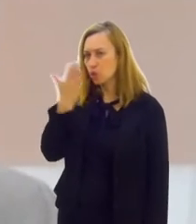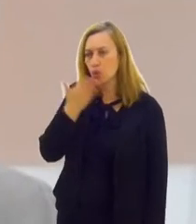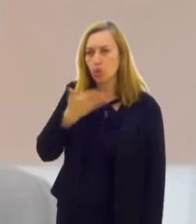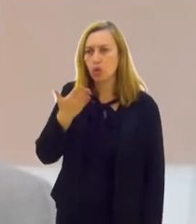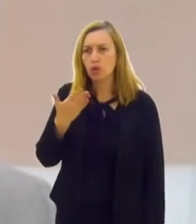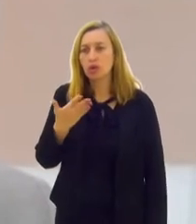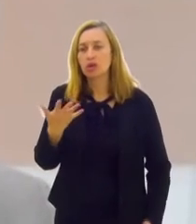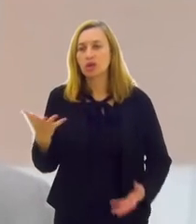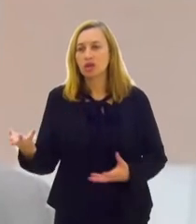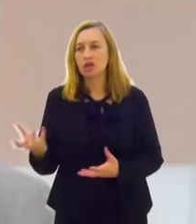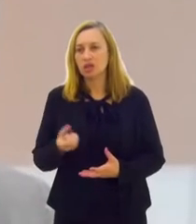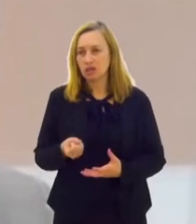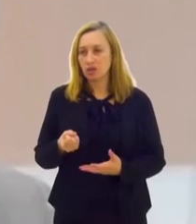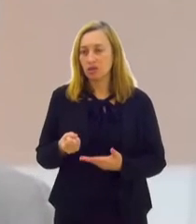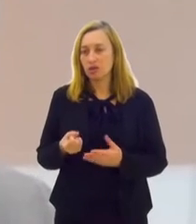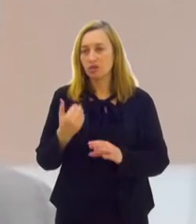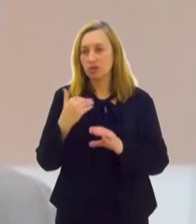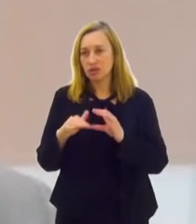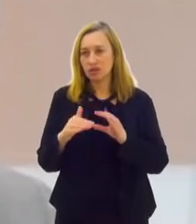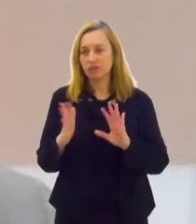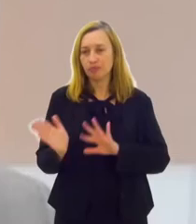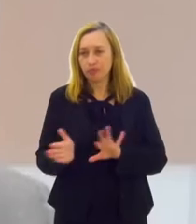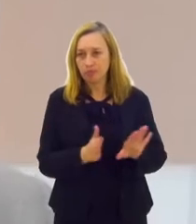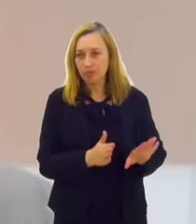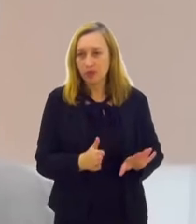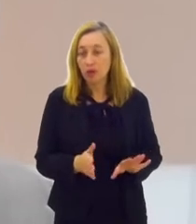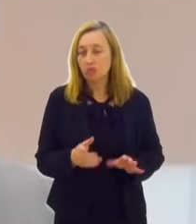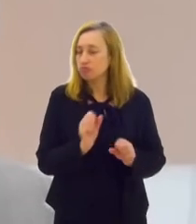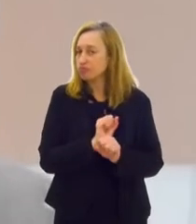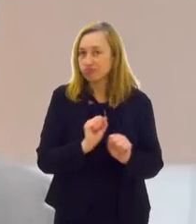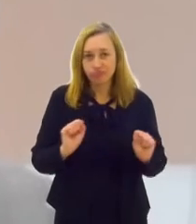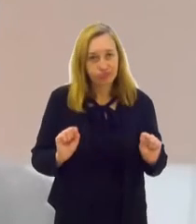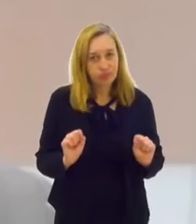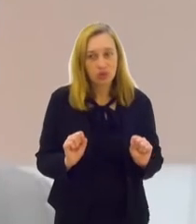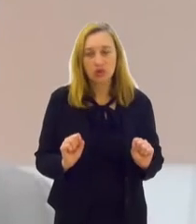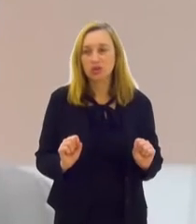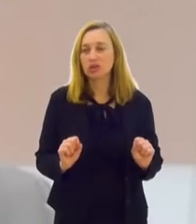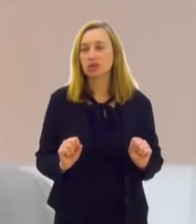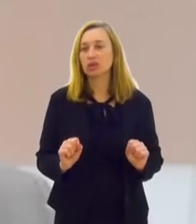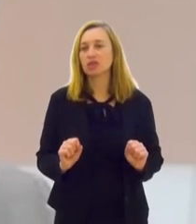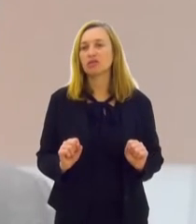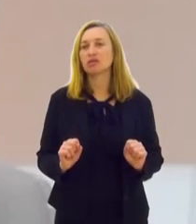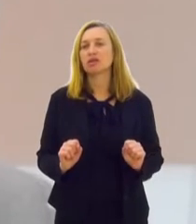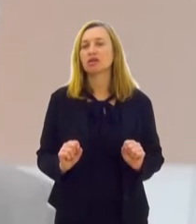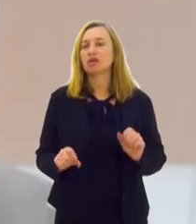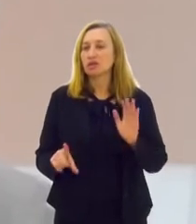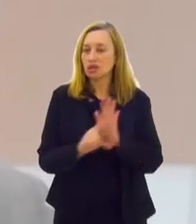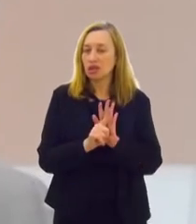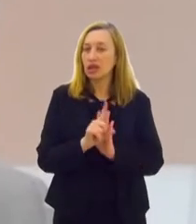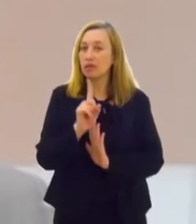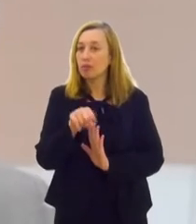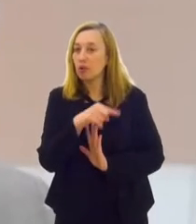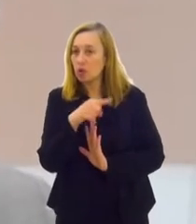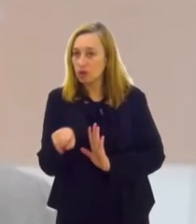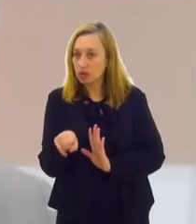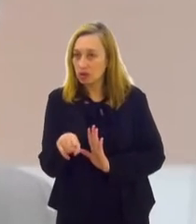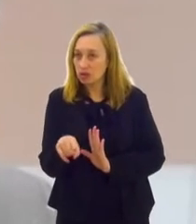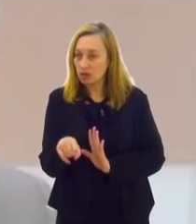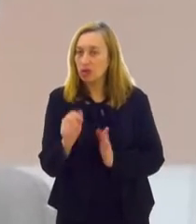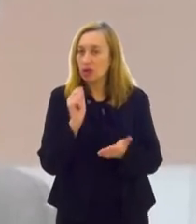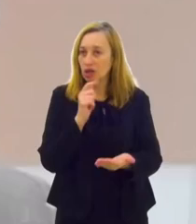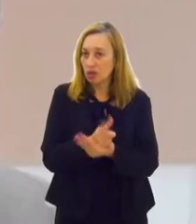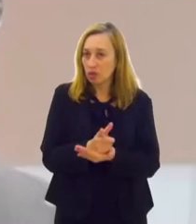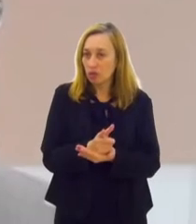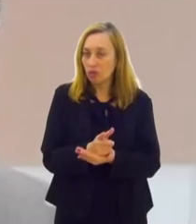autorizaram o recebimento dessa mensagem. Não é possível, né, a nossa legislação proíbe